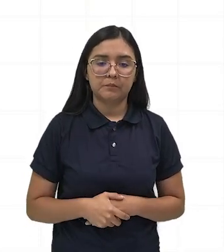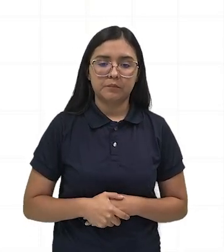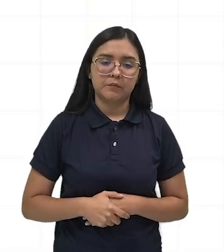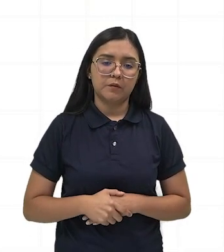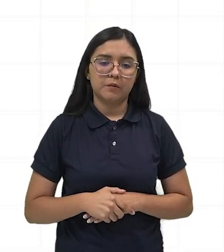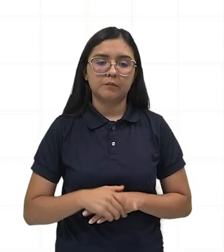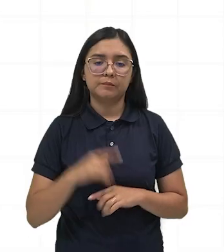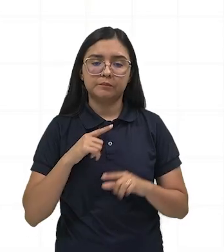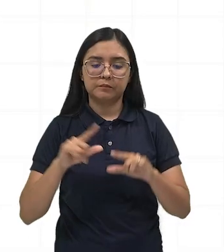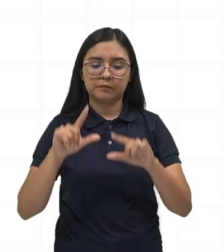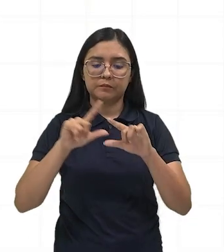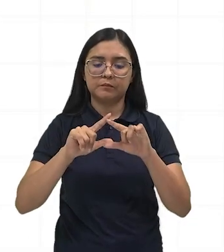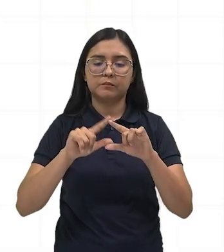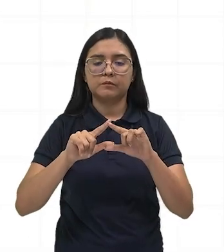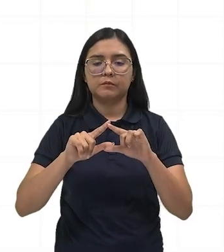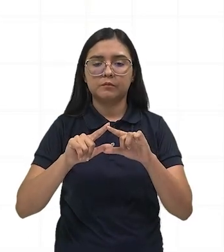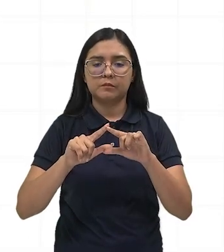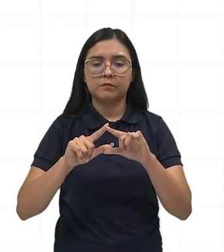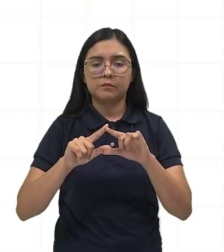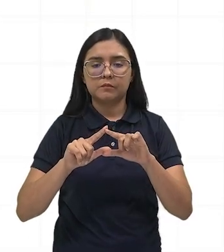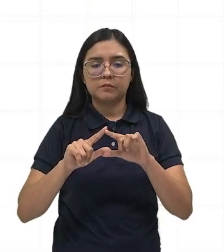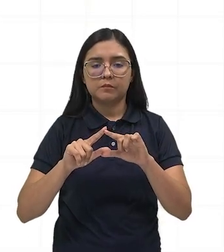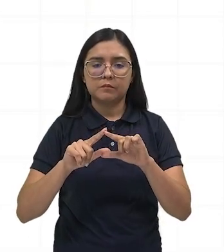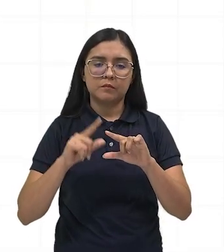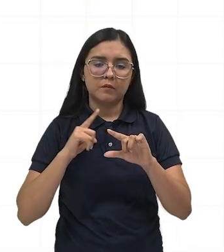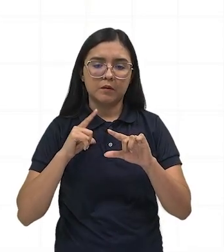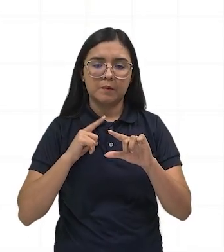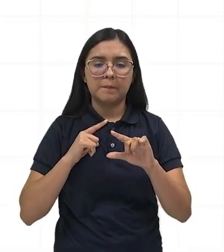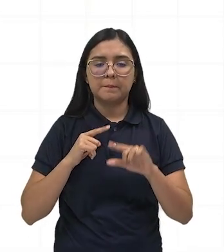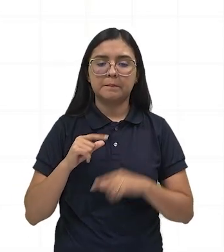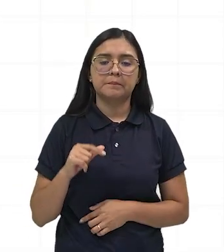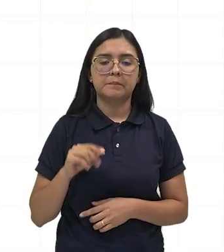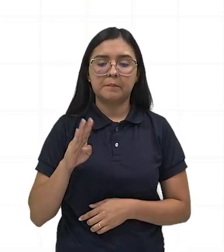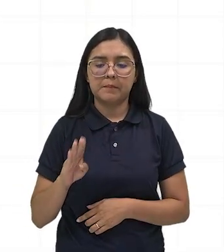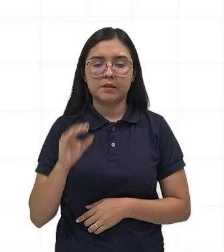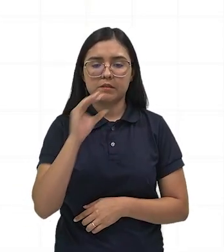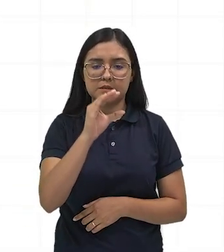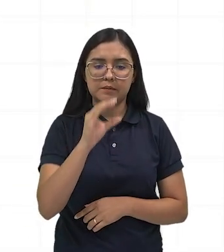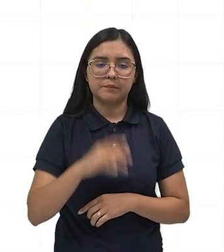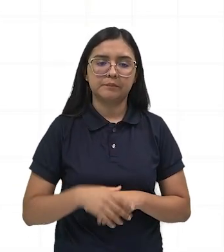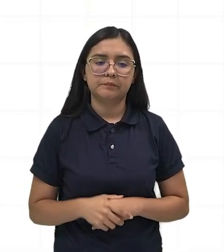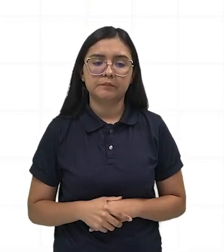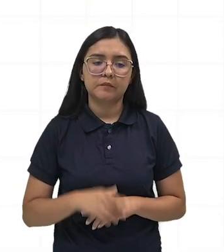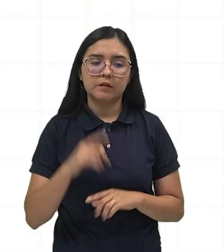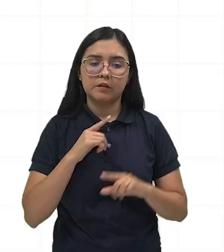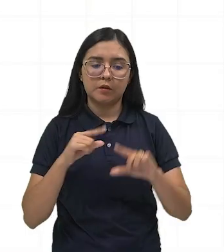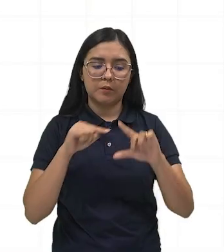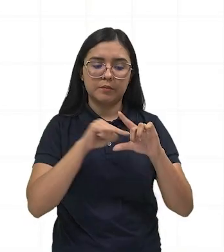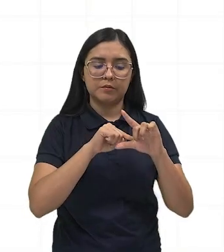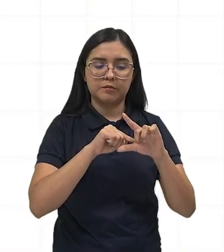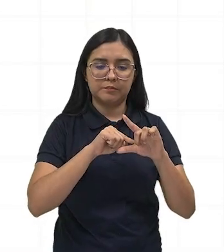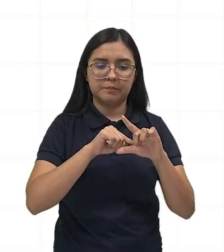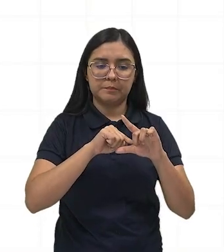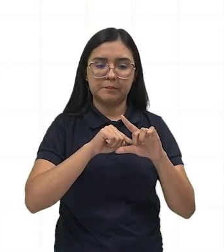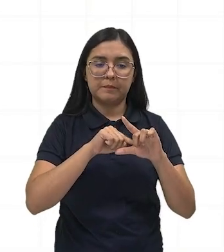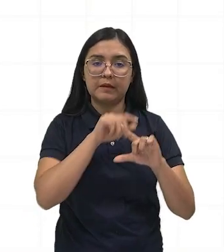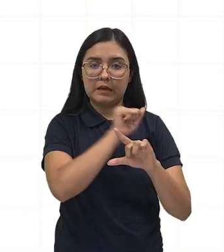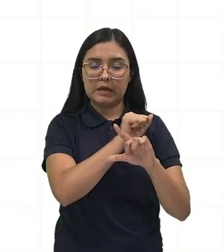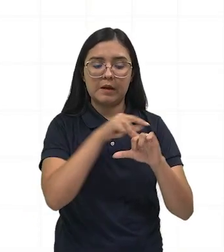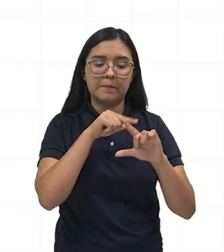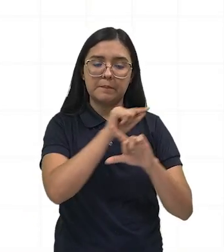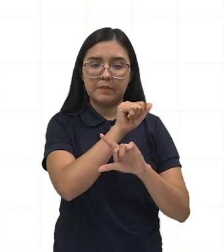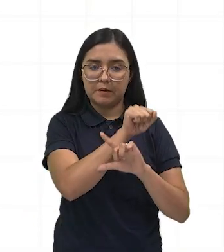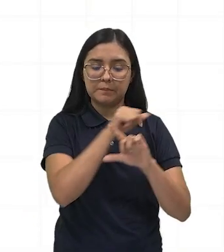ponto médio do meu segmento BC seja aqui. A minha mediana vai sair daqui do meu vértice